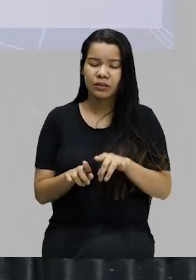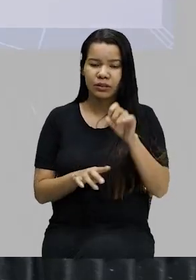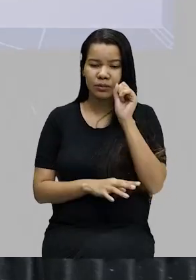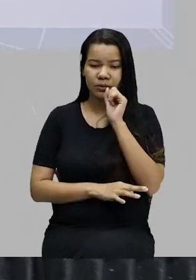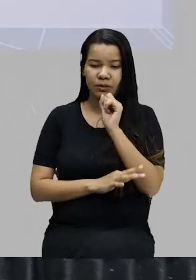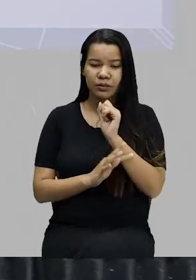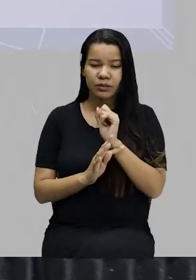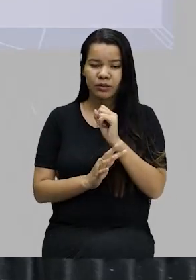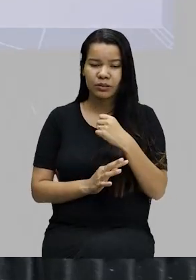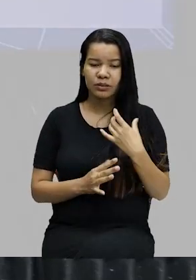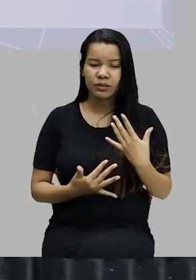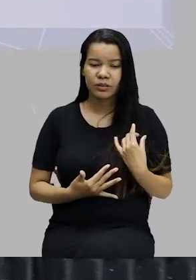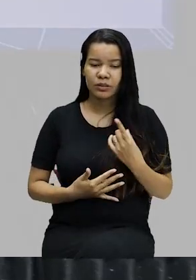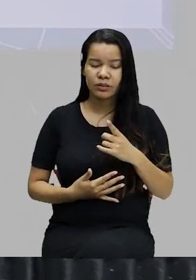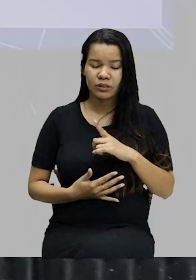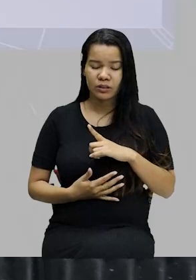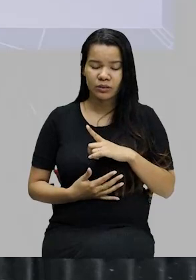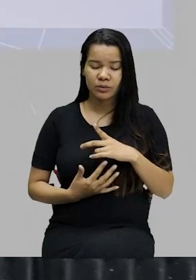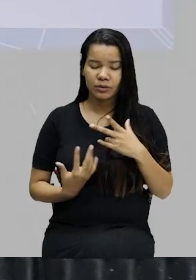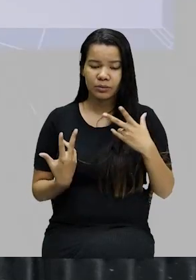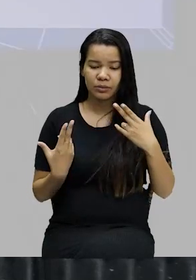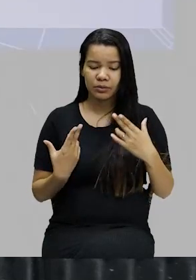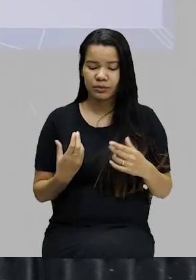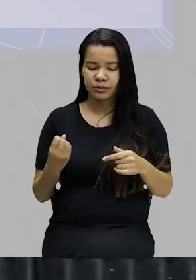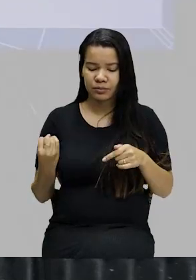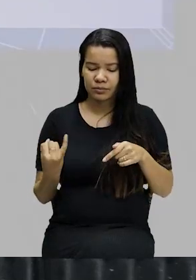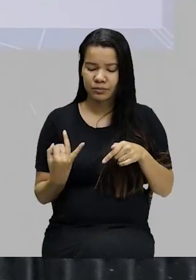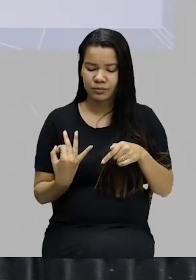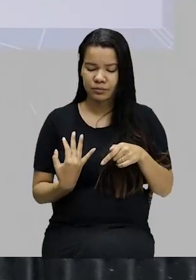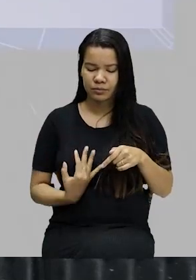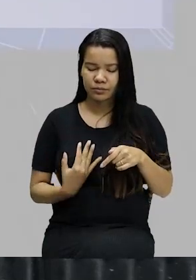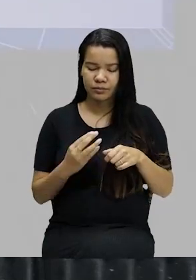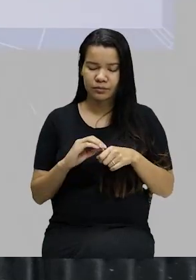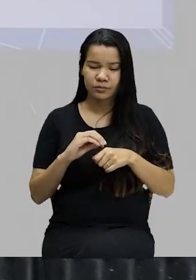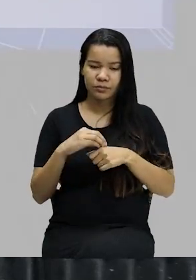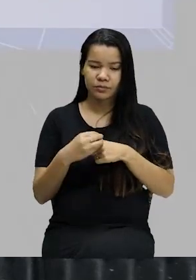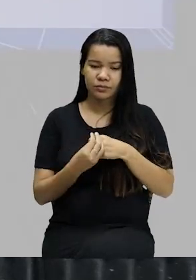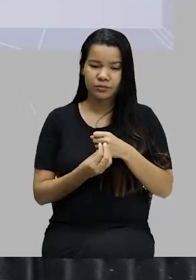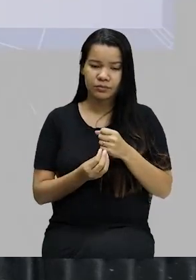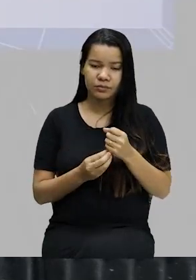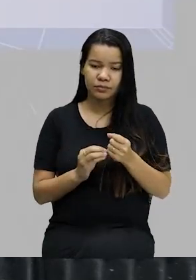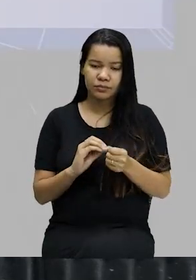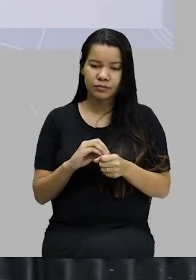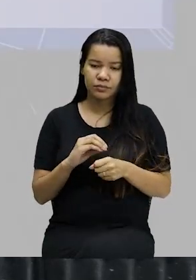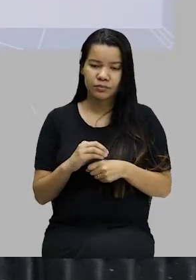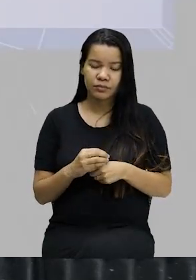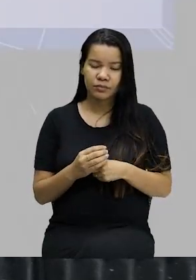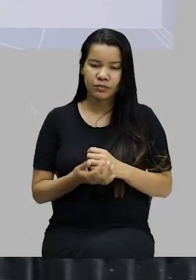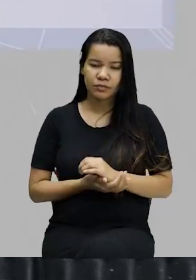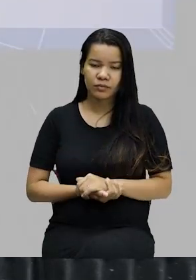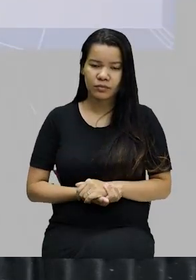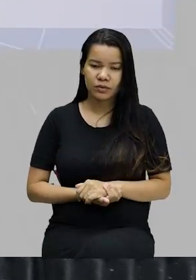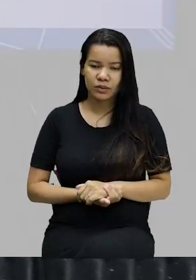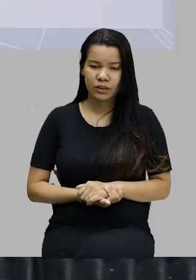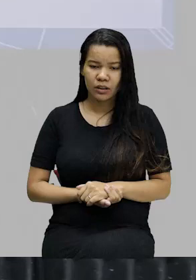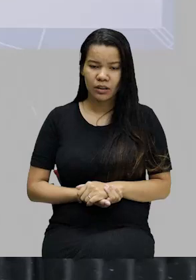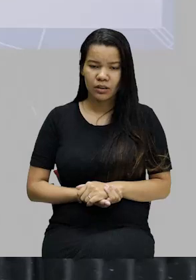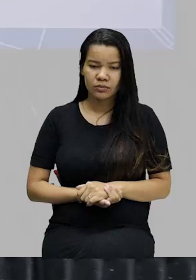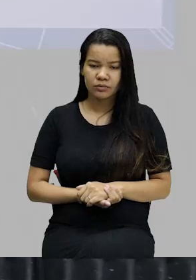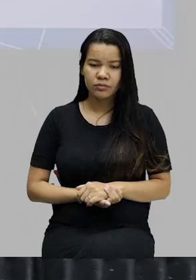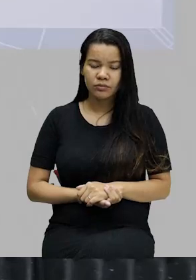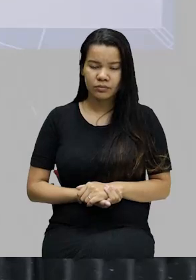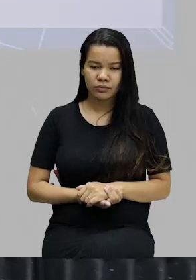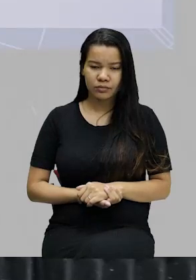ter a mesma quantidade de moléculas, certo? Então essa é a hipótese de Avogadro.